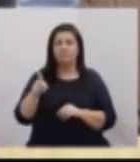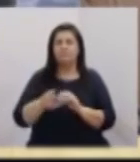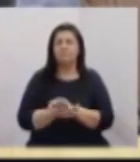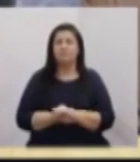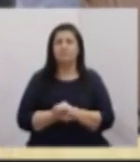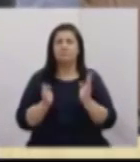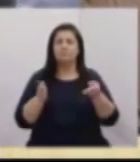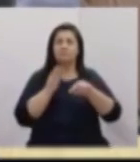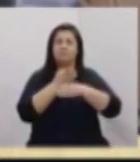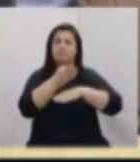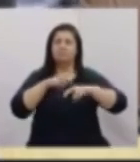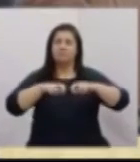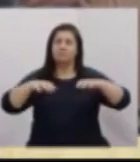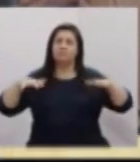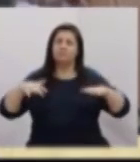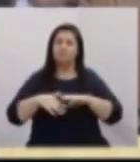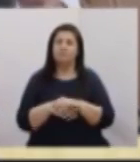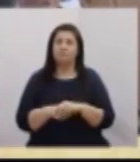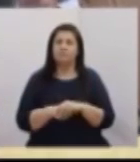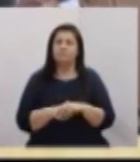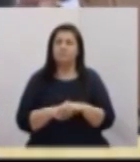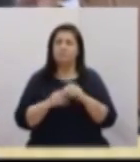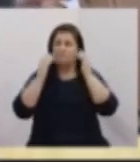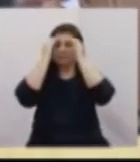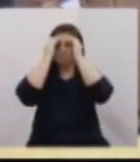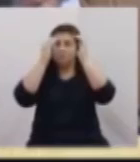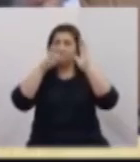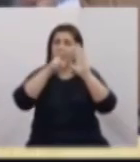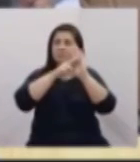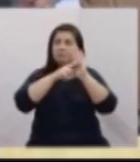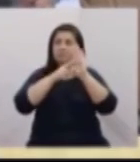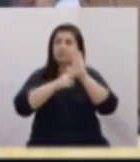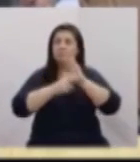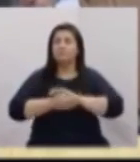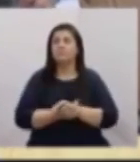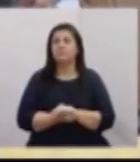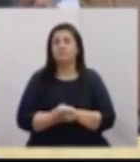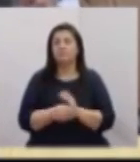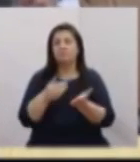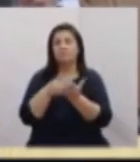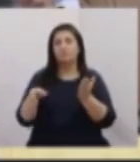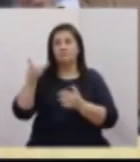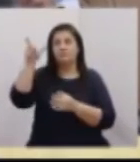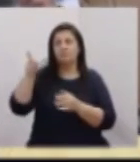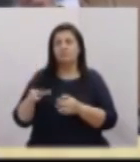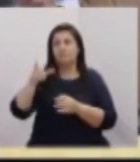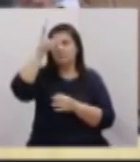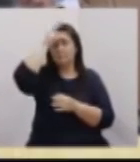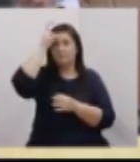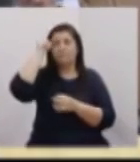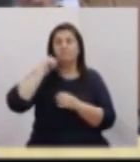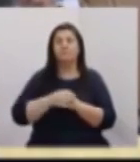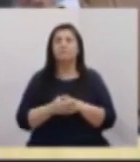casa, ouvido e aprovado pelo egrégio plenário, cumpridas as formalidades regimentais, seja encaminhado ao senhor prefeito municipal de